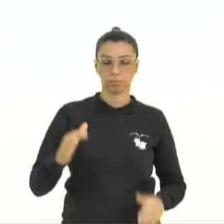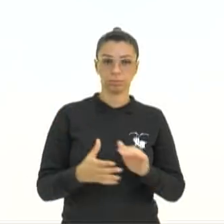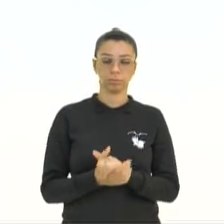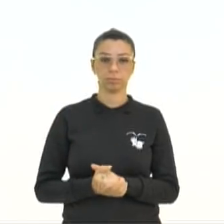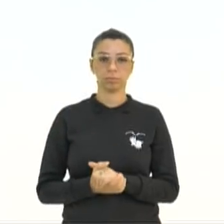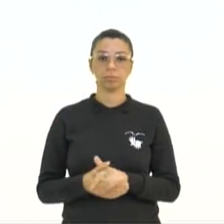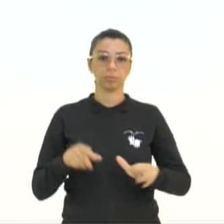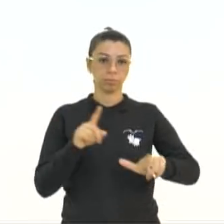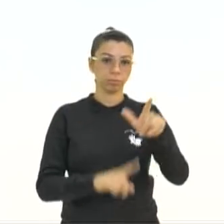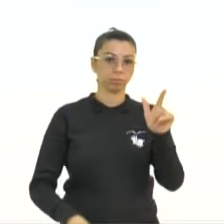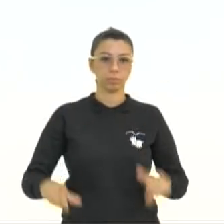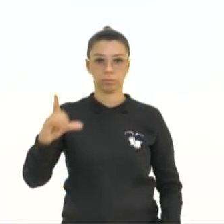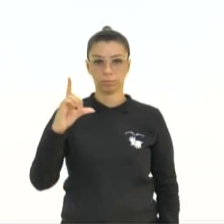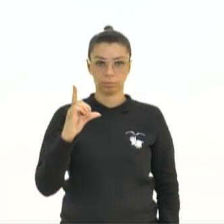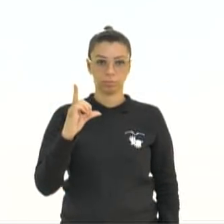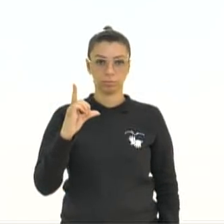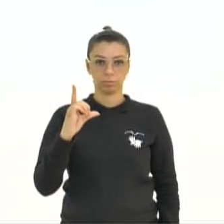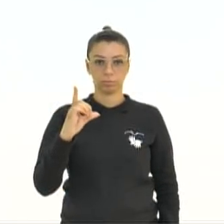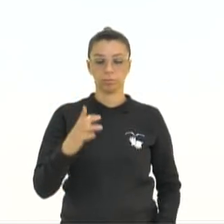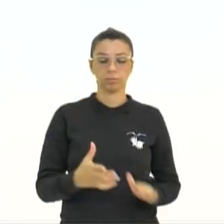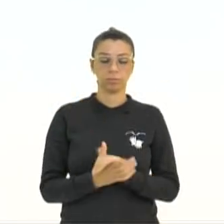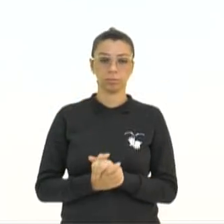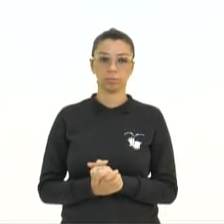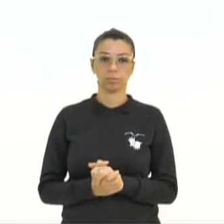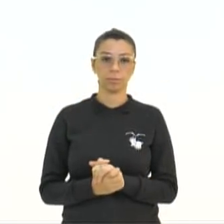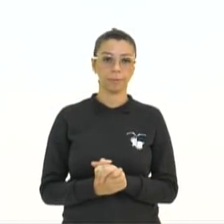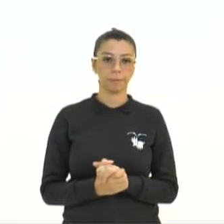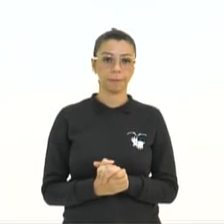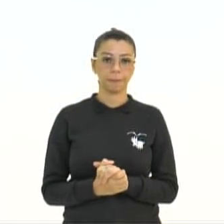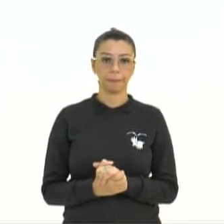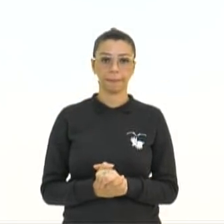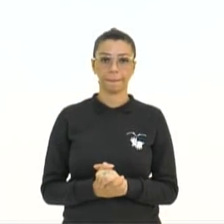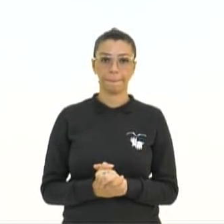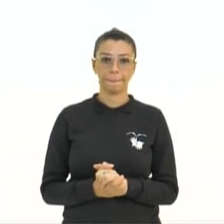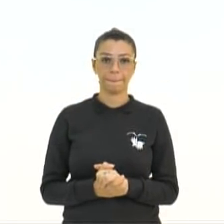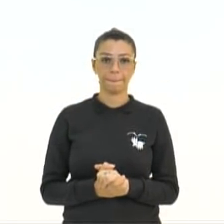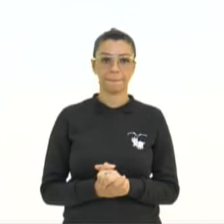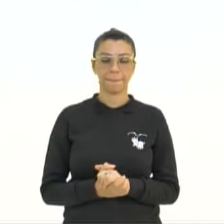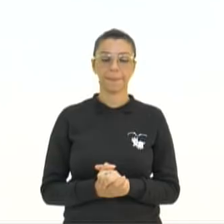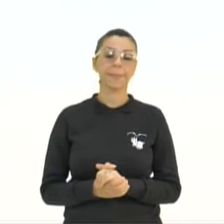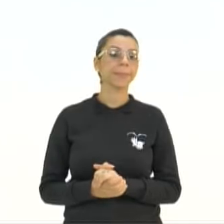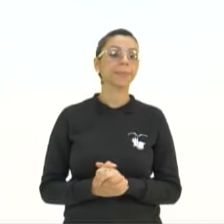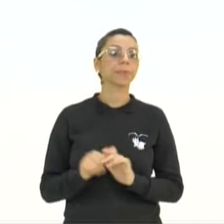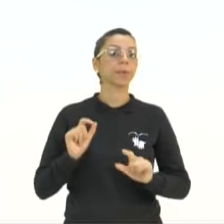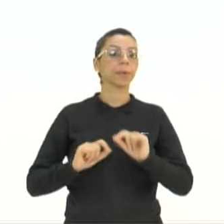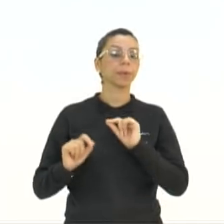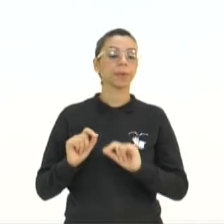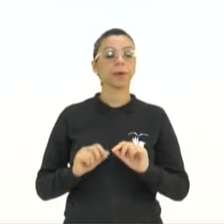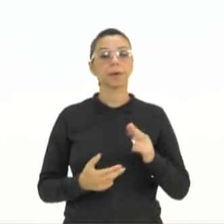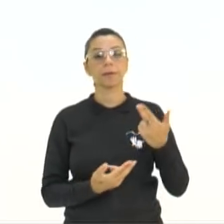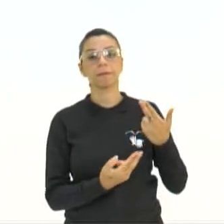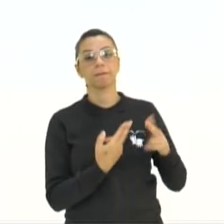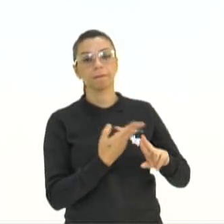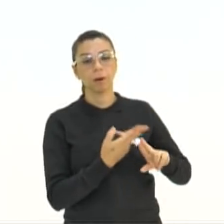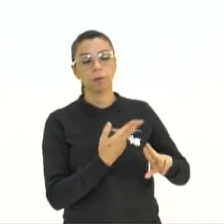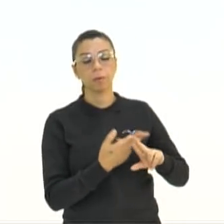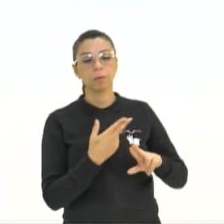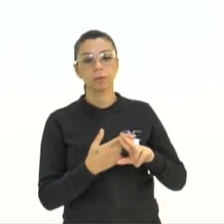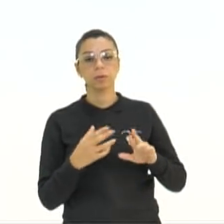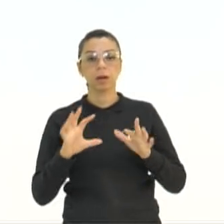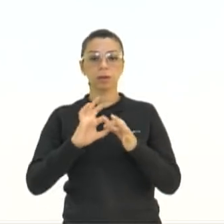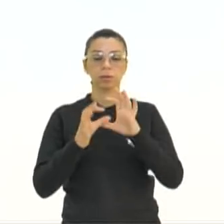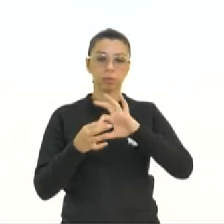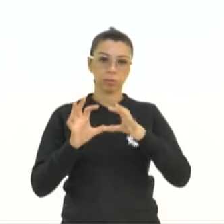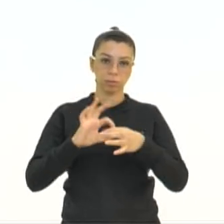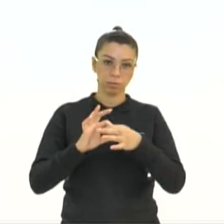Letra D. She visited London. She went to Big Ben. O que eu vou usar de linking word de conjunção?